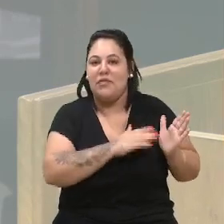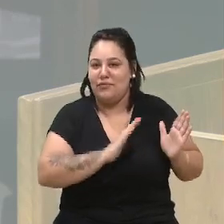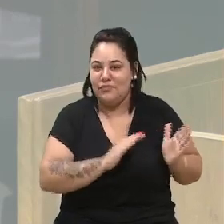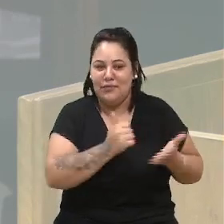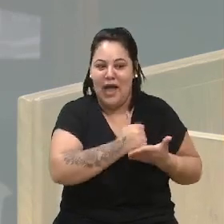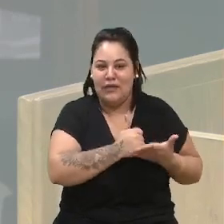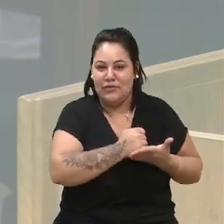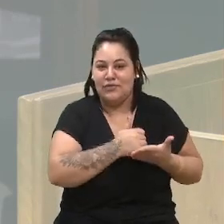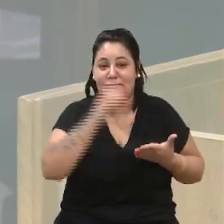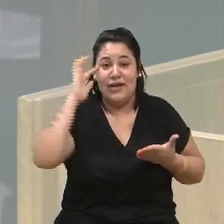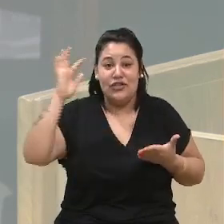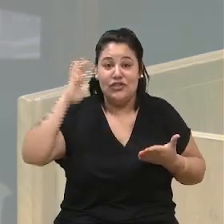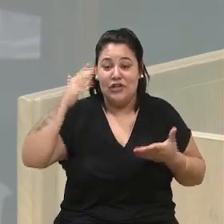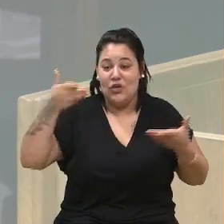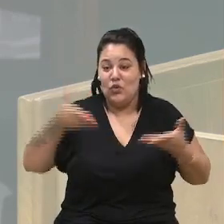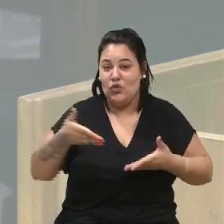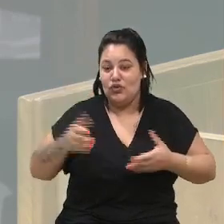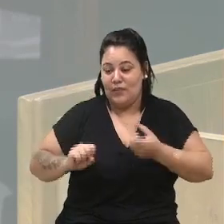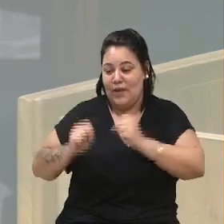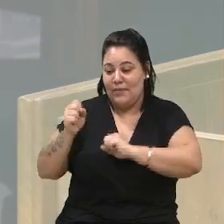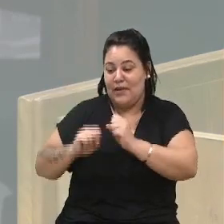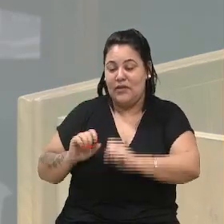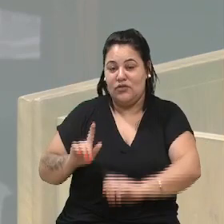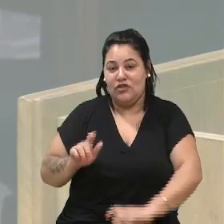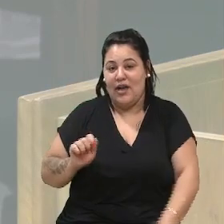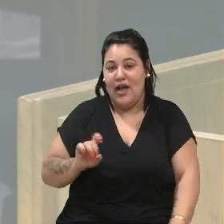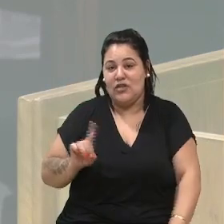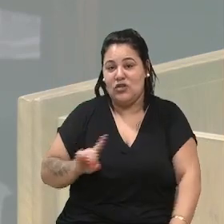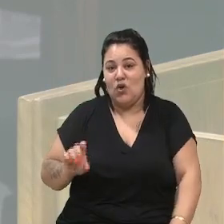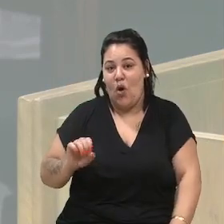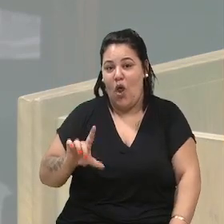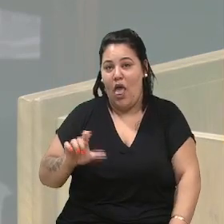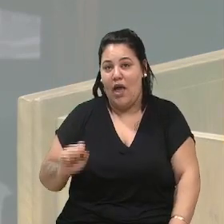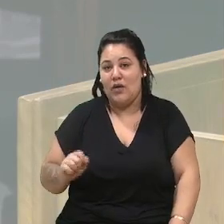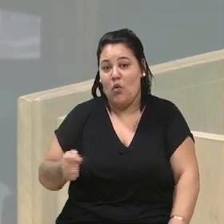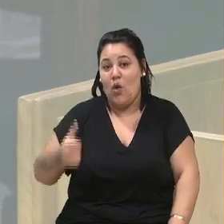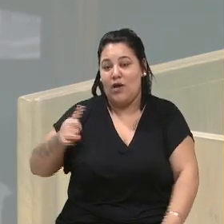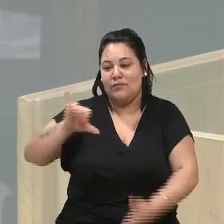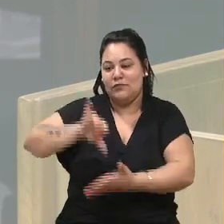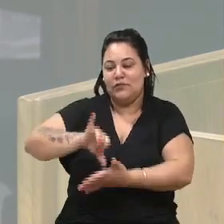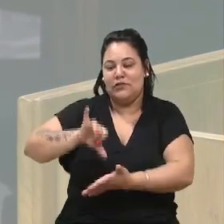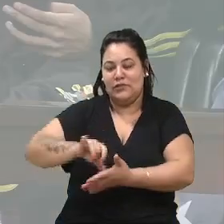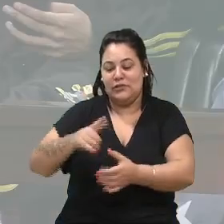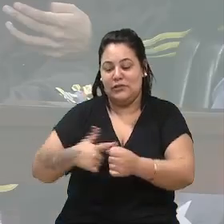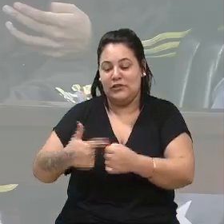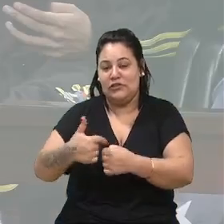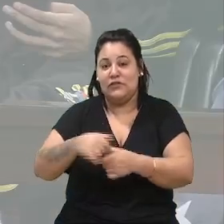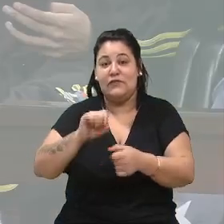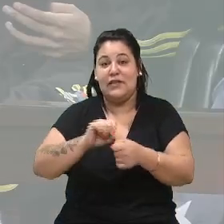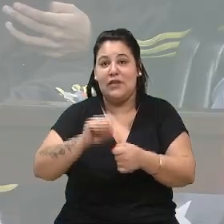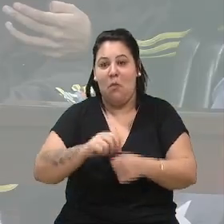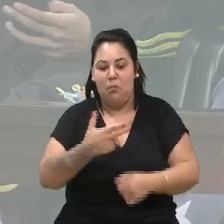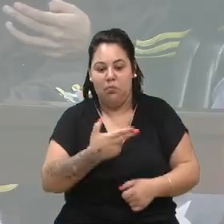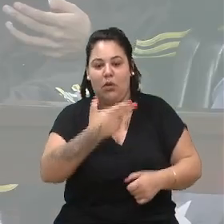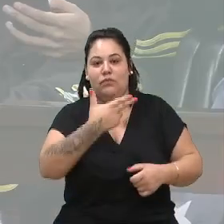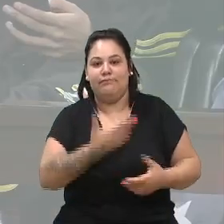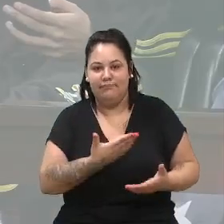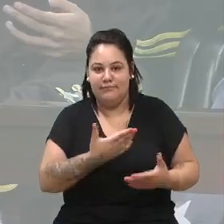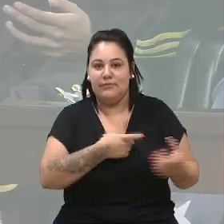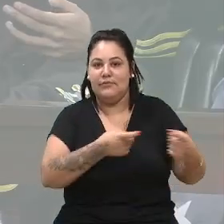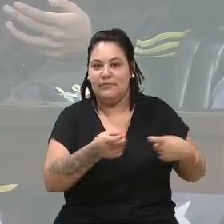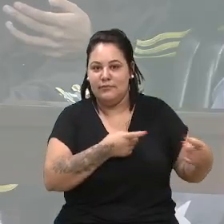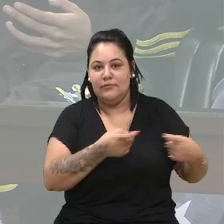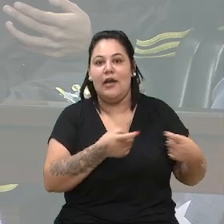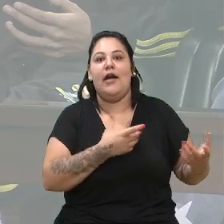uma empresa onde é gasola, quase no centro da cidade, fazer munição, já seria uma dificuldade.